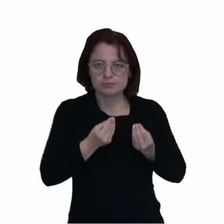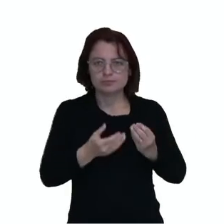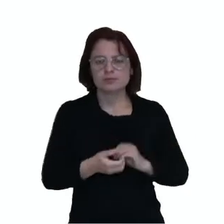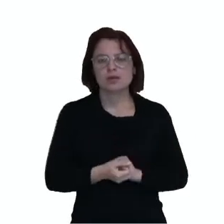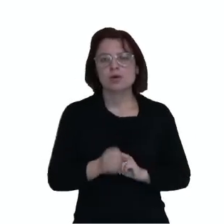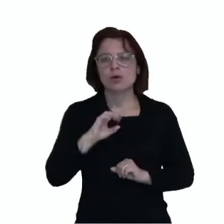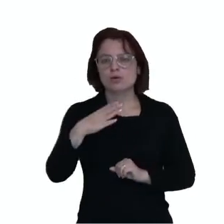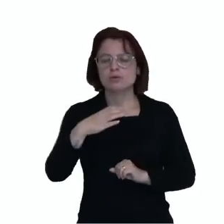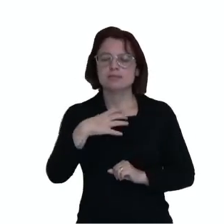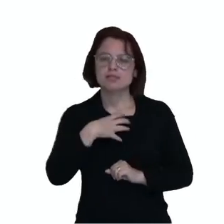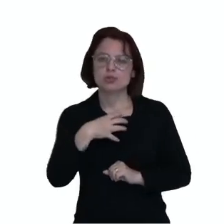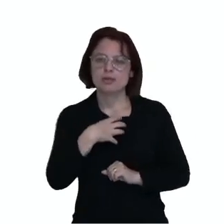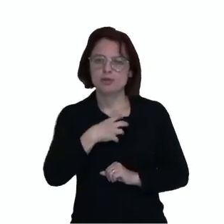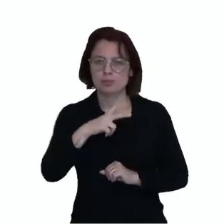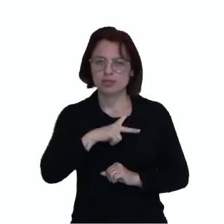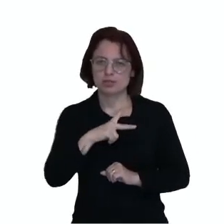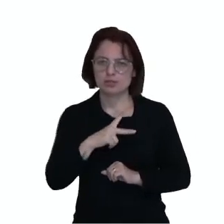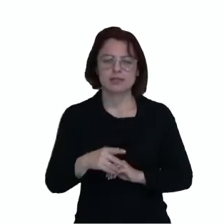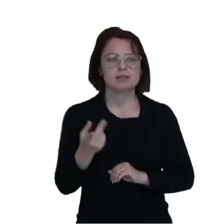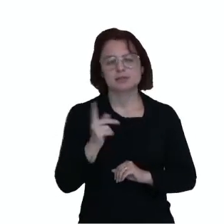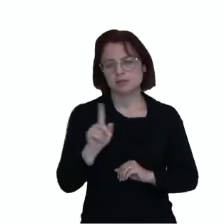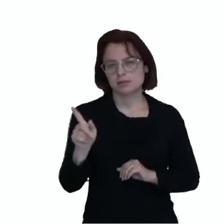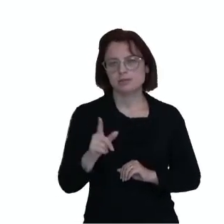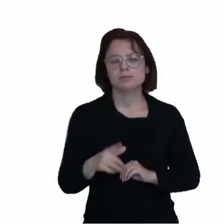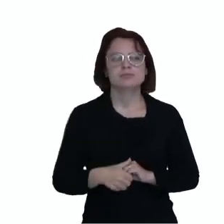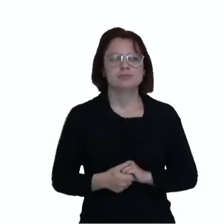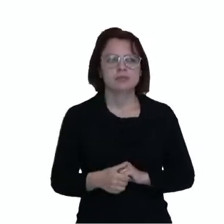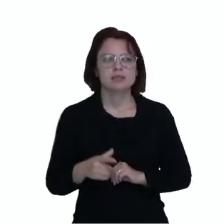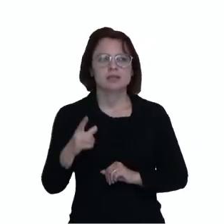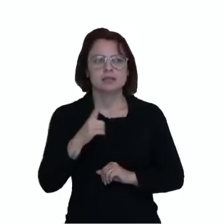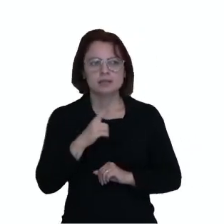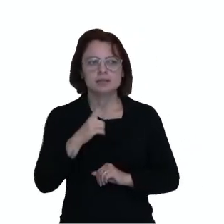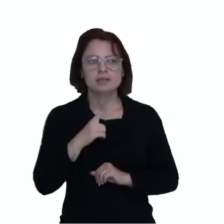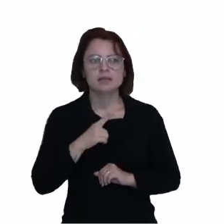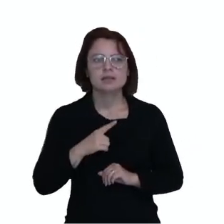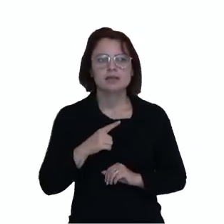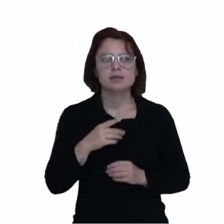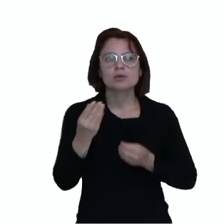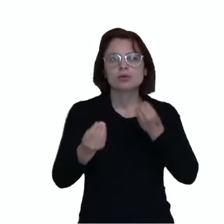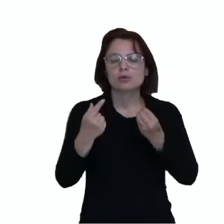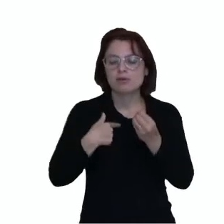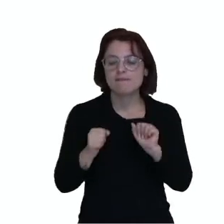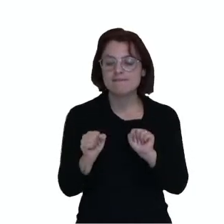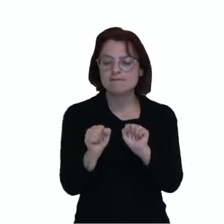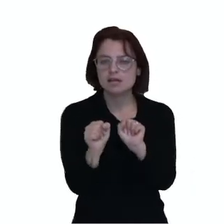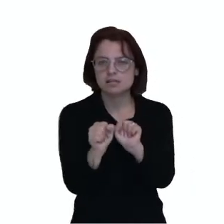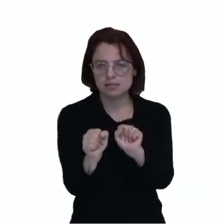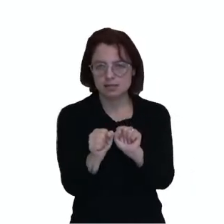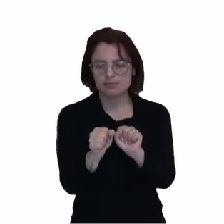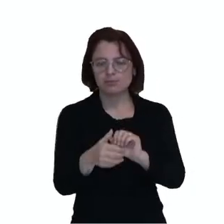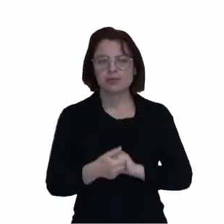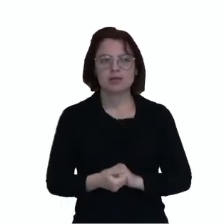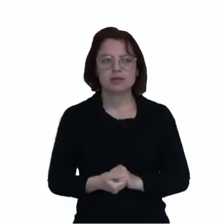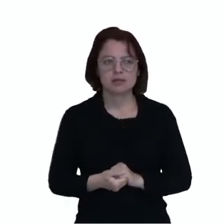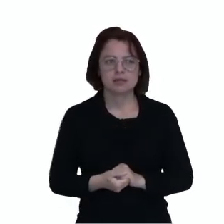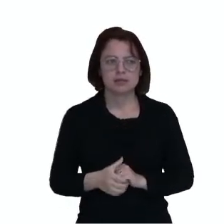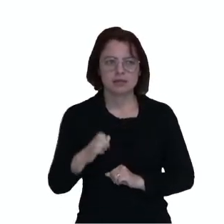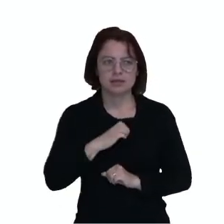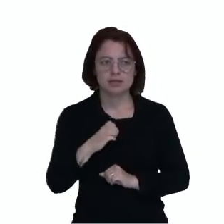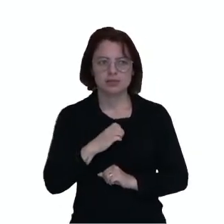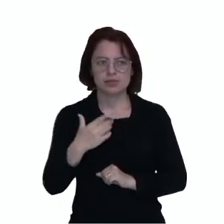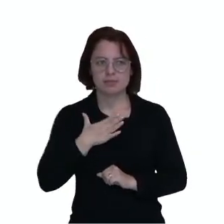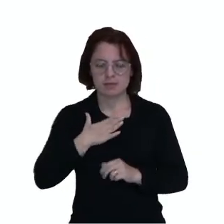sentimentos pessoais. Trata-se da esfera da subjetividade e conduta ética, na qual o humano alcança uma